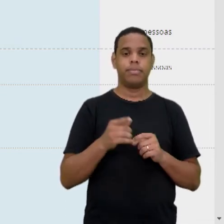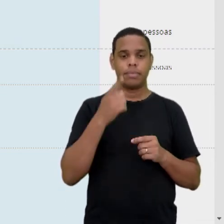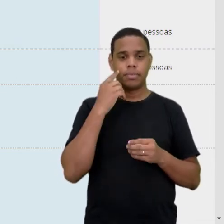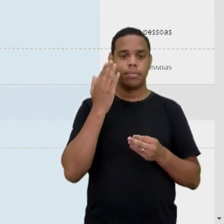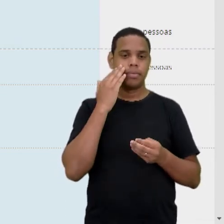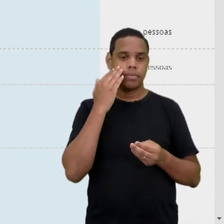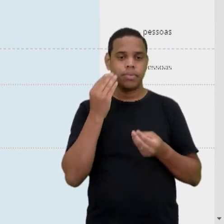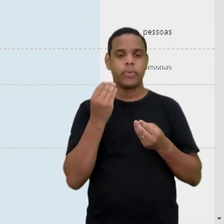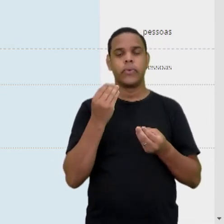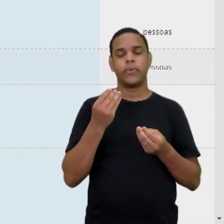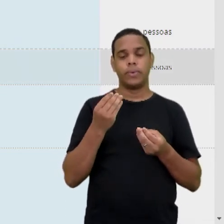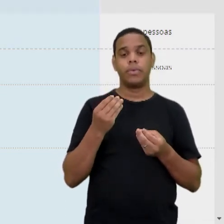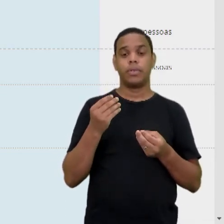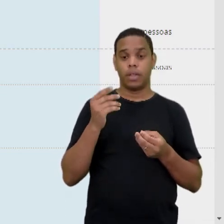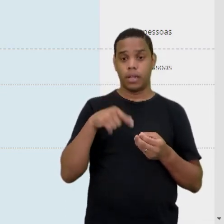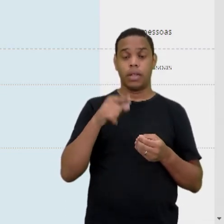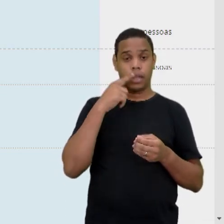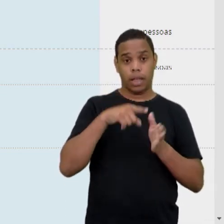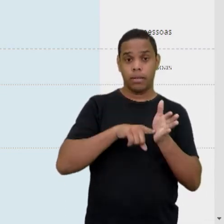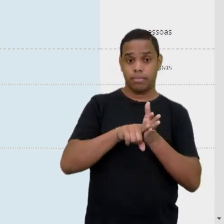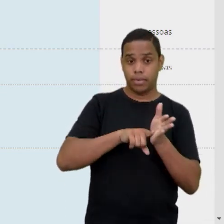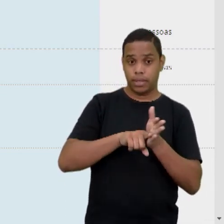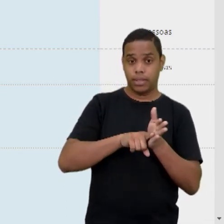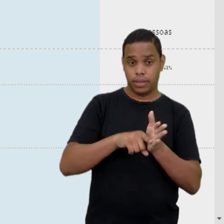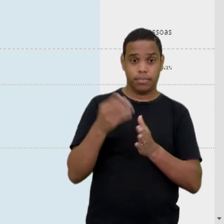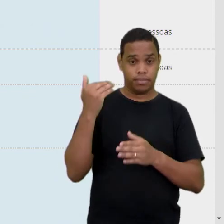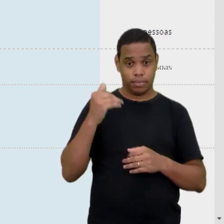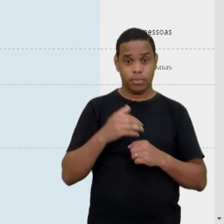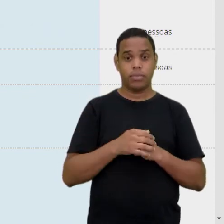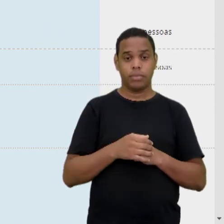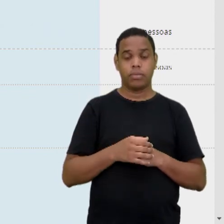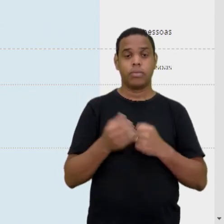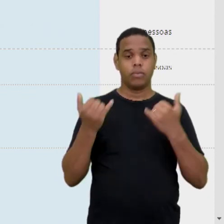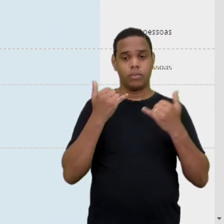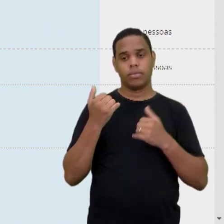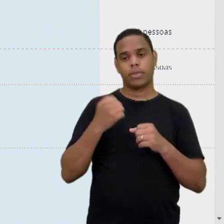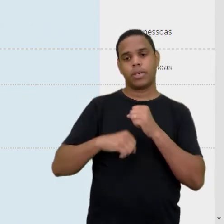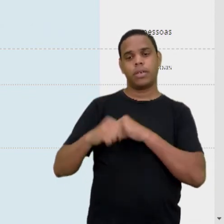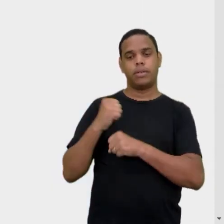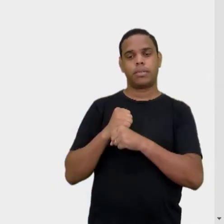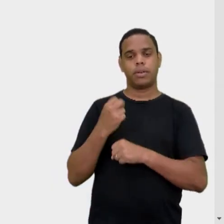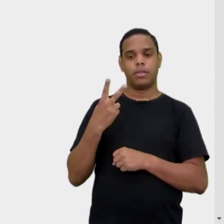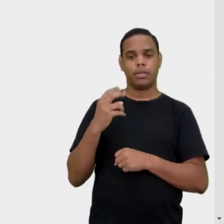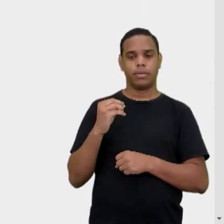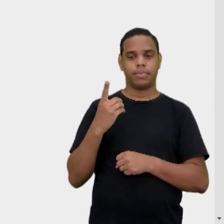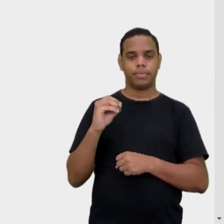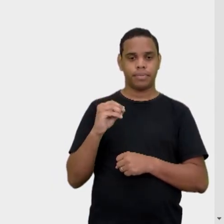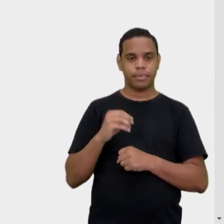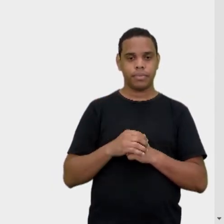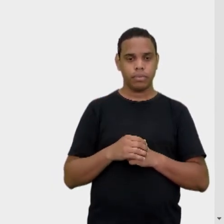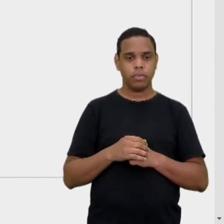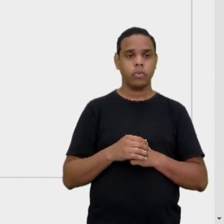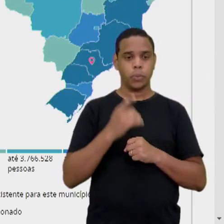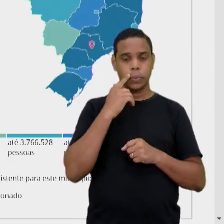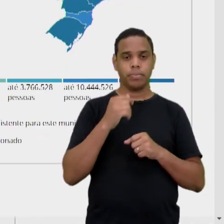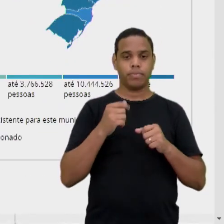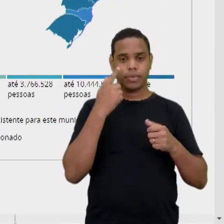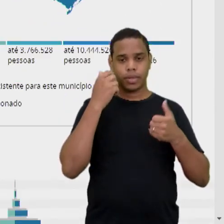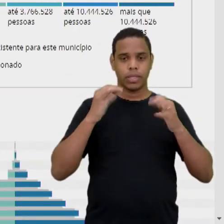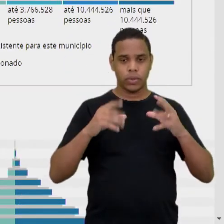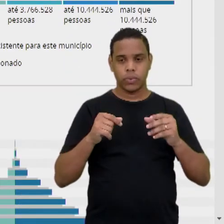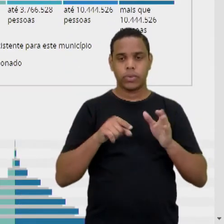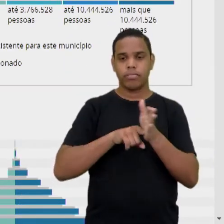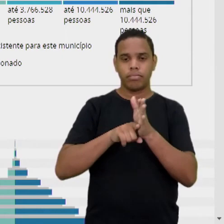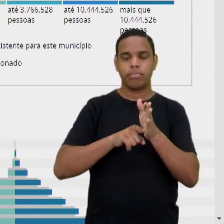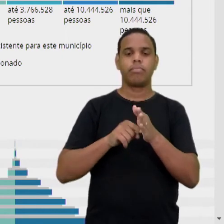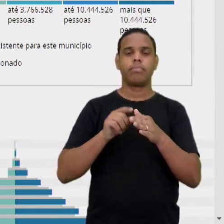instrução, lembrando que isso aqui é do censo, tá? Então são dados de 2010. Aí eu posso entrar aqui em panorama, tenho todos os